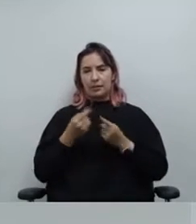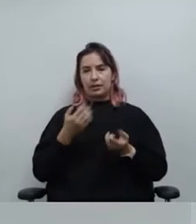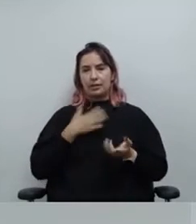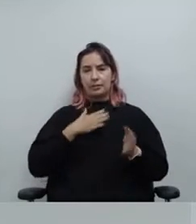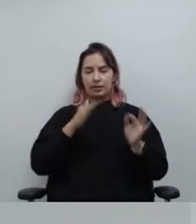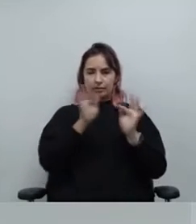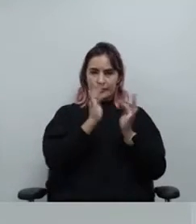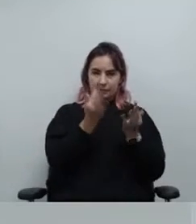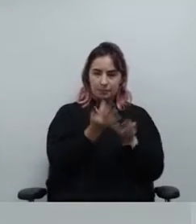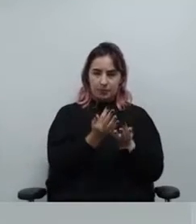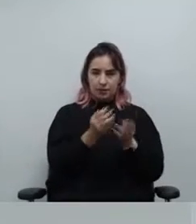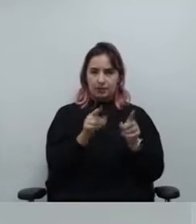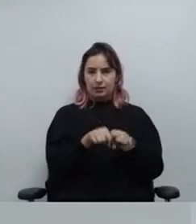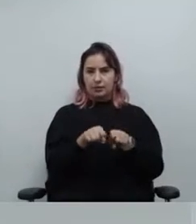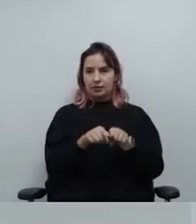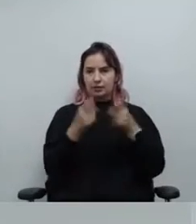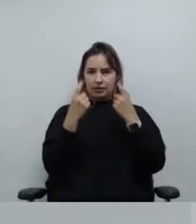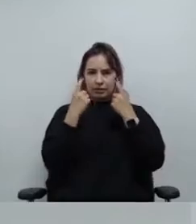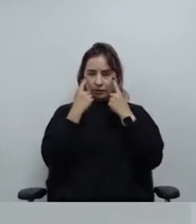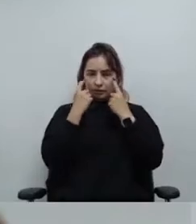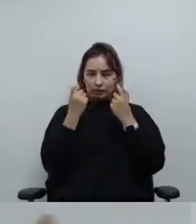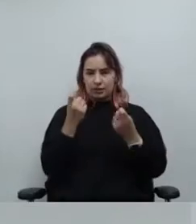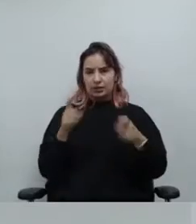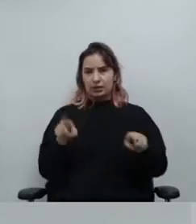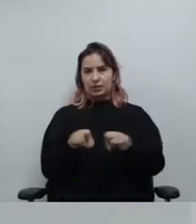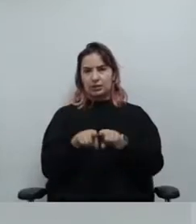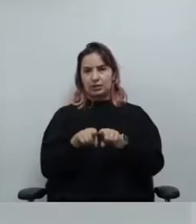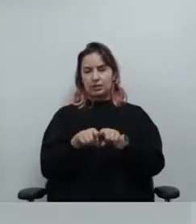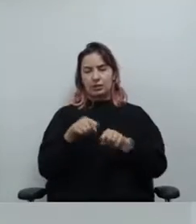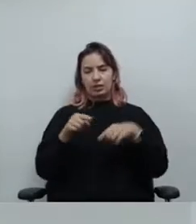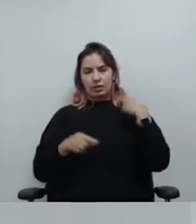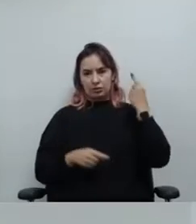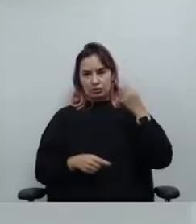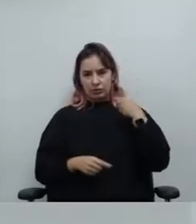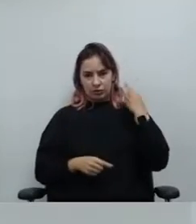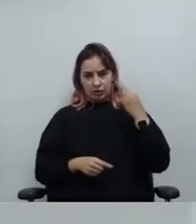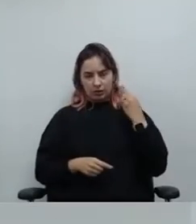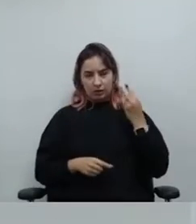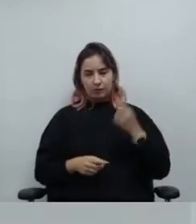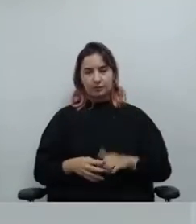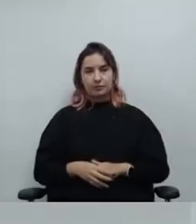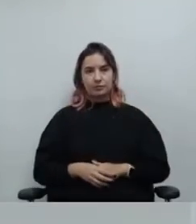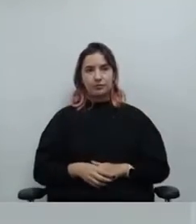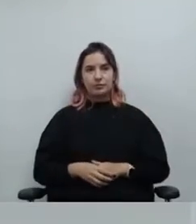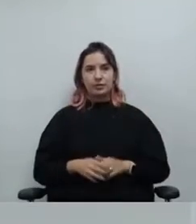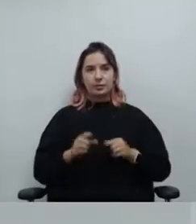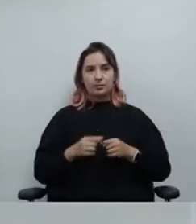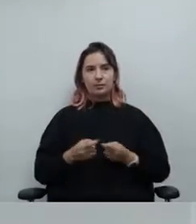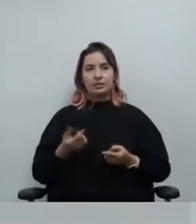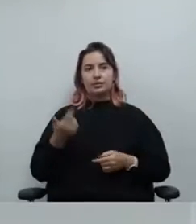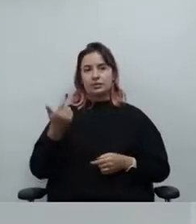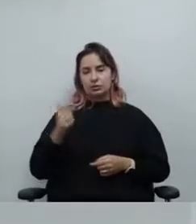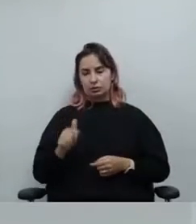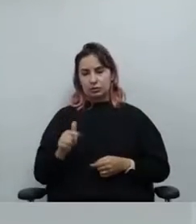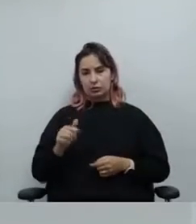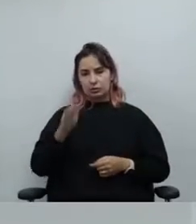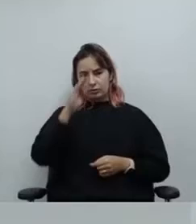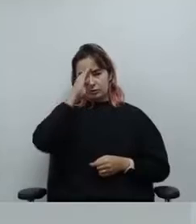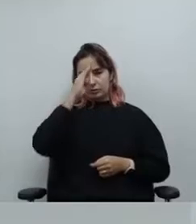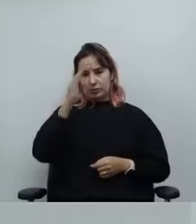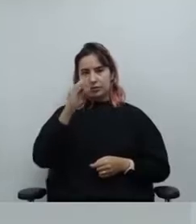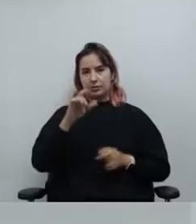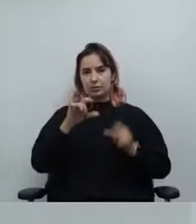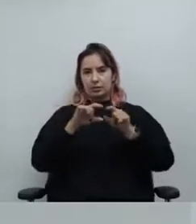nessas questões. São muitas violências, com falhas, inclusive, também de advogados, claro, mas repetir, principalmente da linha